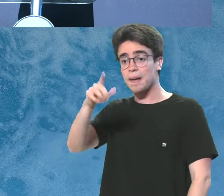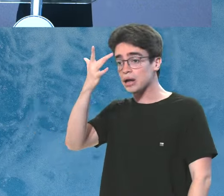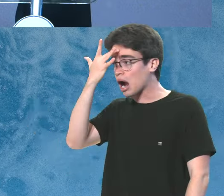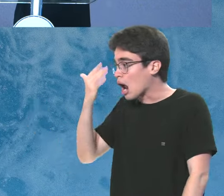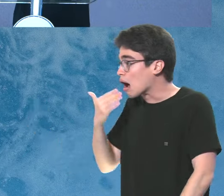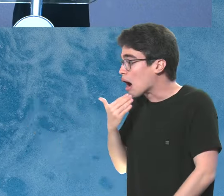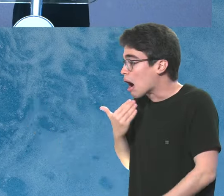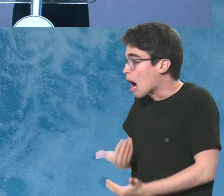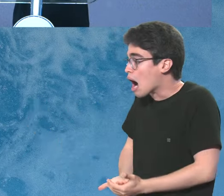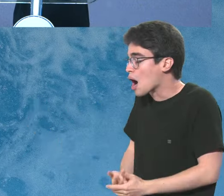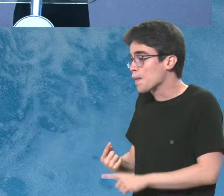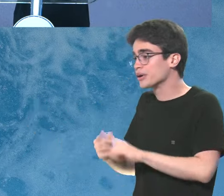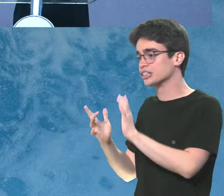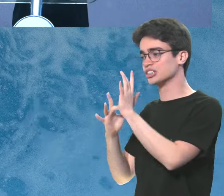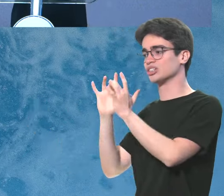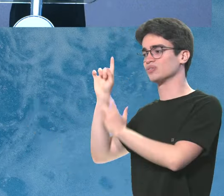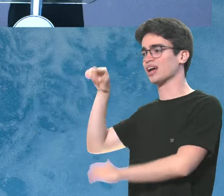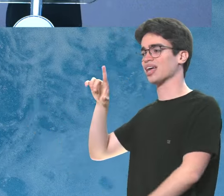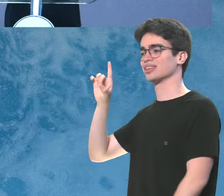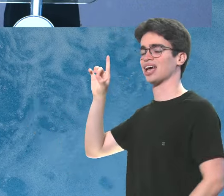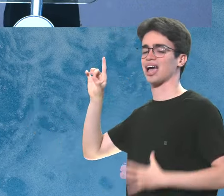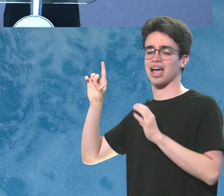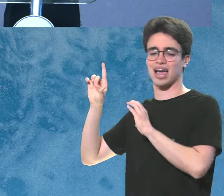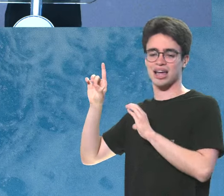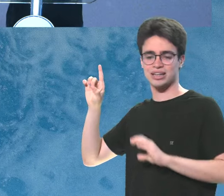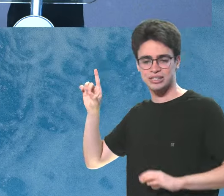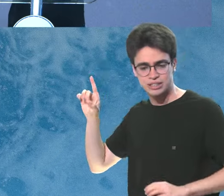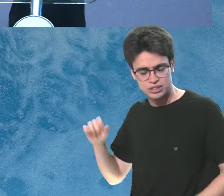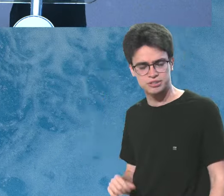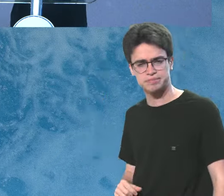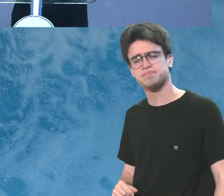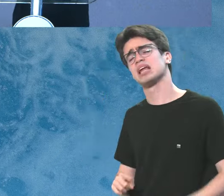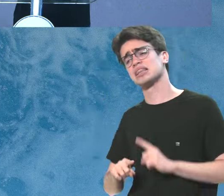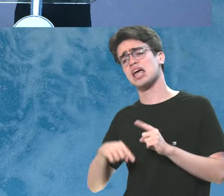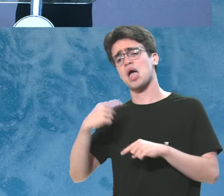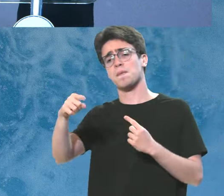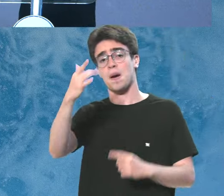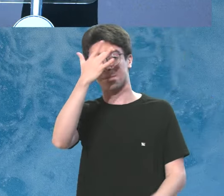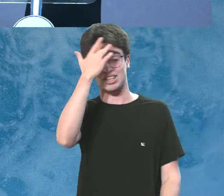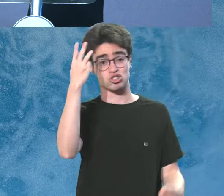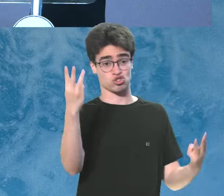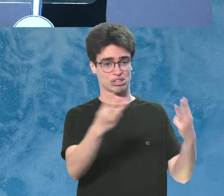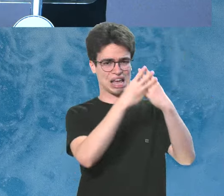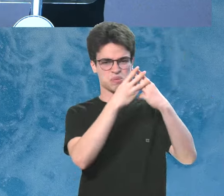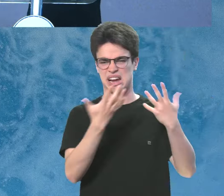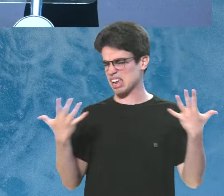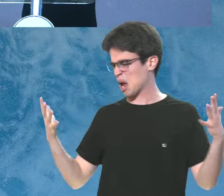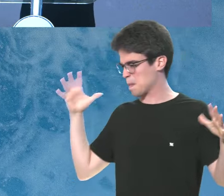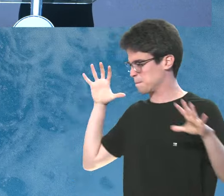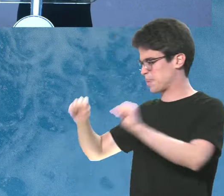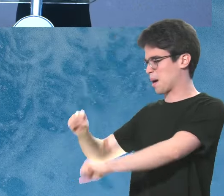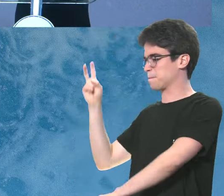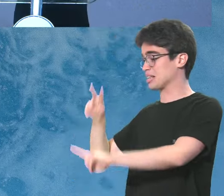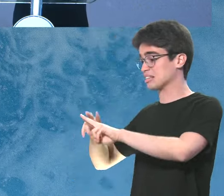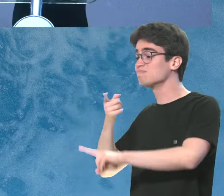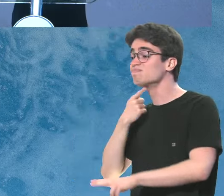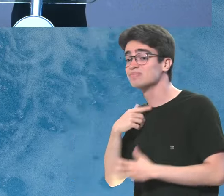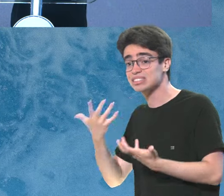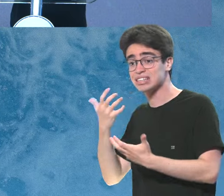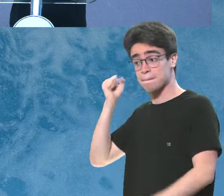Jesus é o Cristo depois de certo tempo alguns judeus conspiraram para matá-lo dia e noite vigiavam a porta da cidade com a